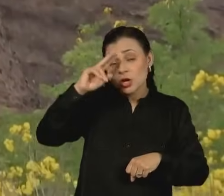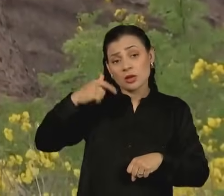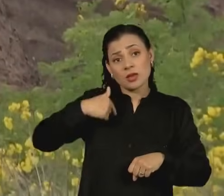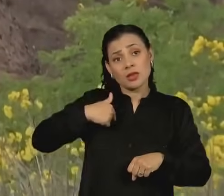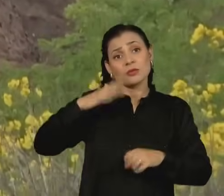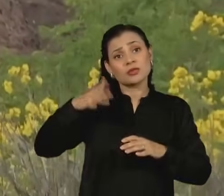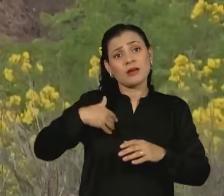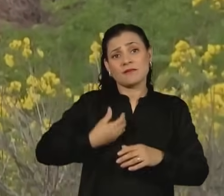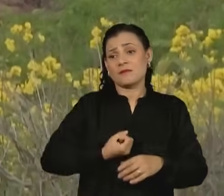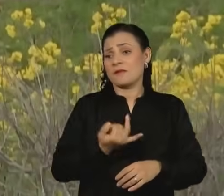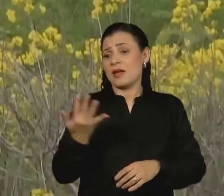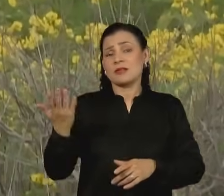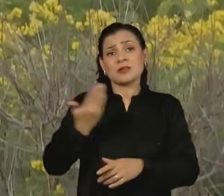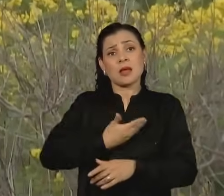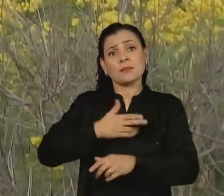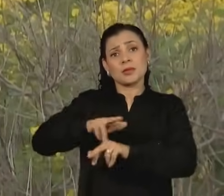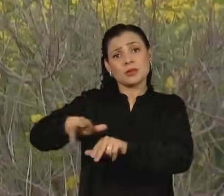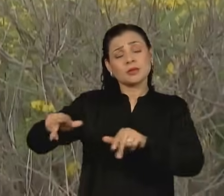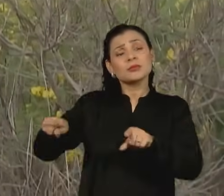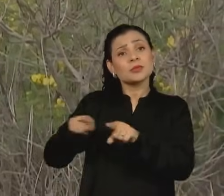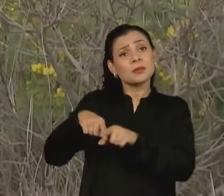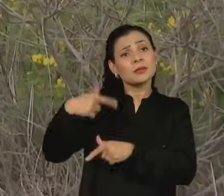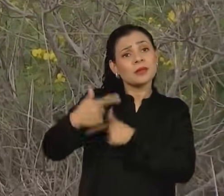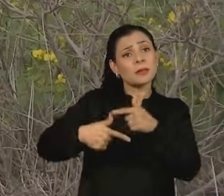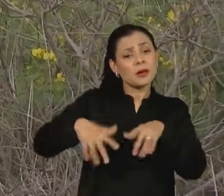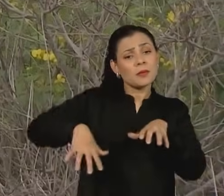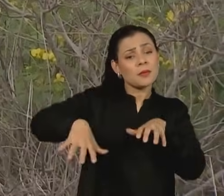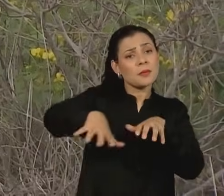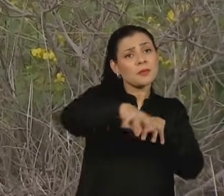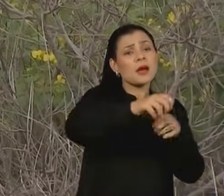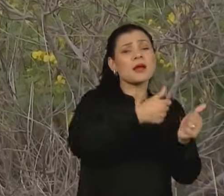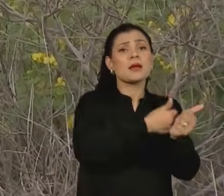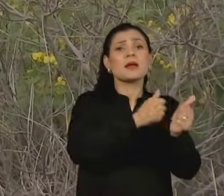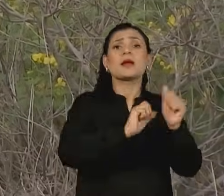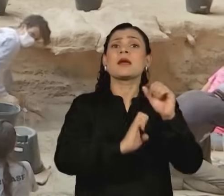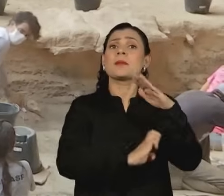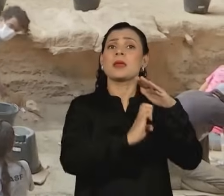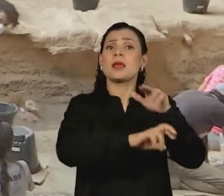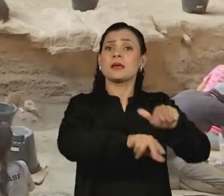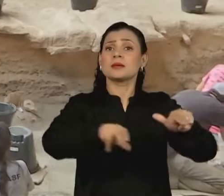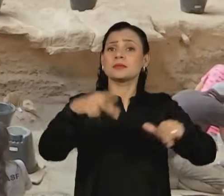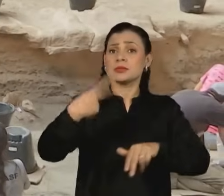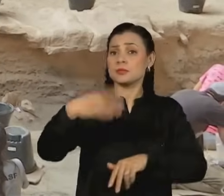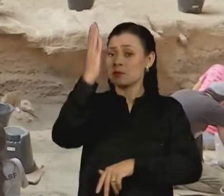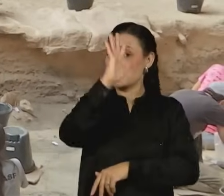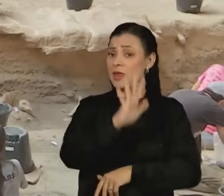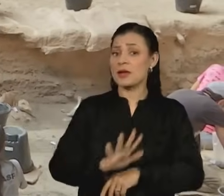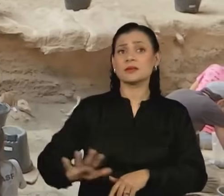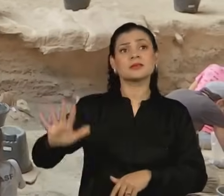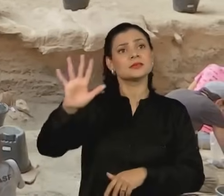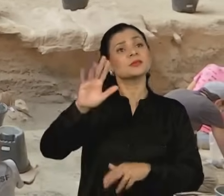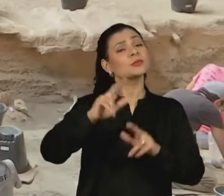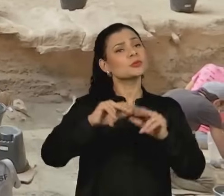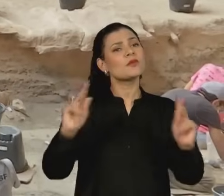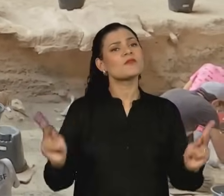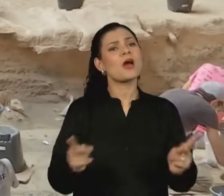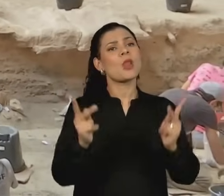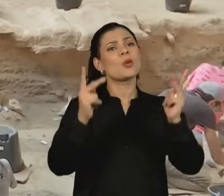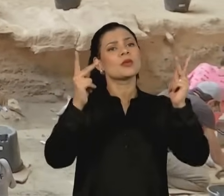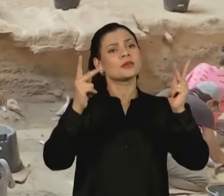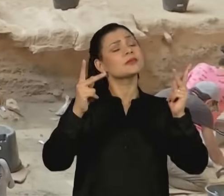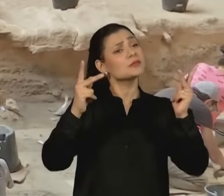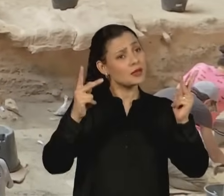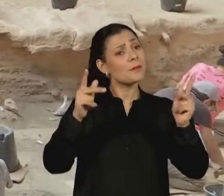vários colegas formados em arqueologia que estão trabalhando em várias empresas do Brasil inteiro. Ela valoriza as pessoas